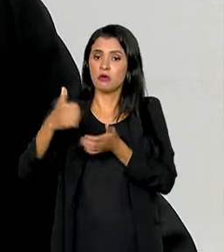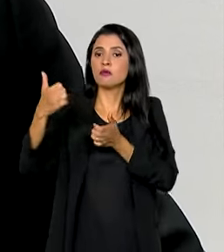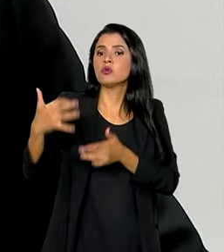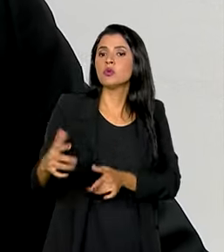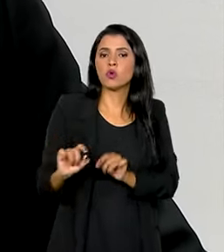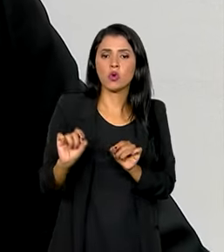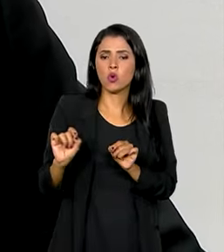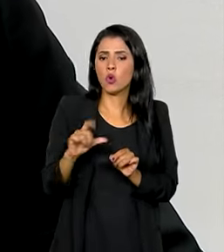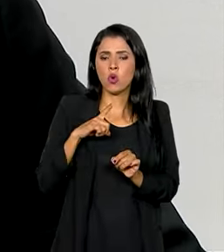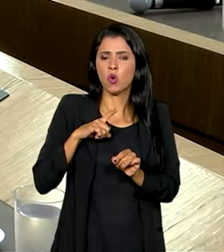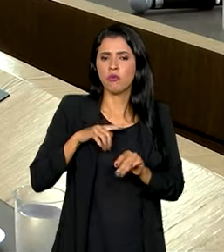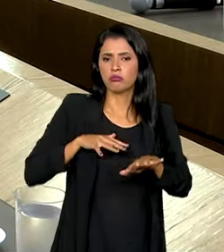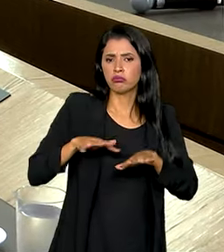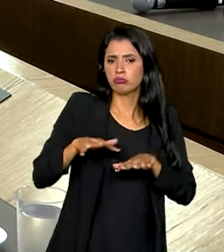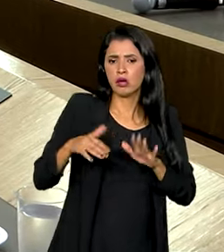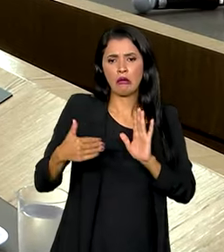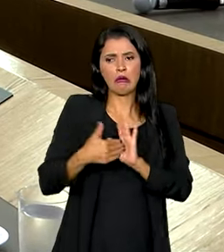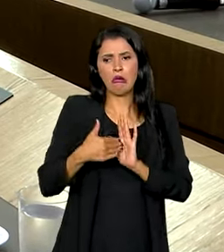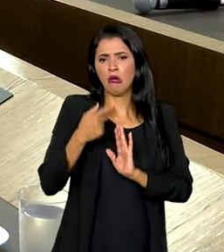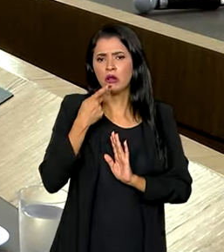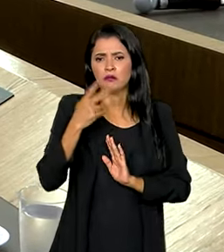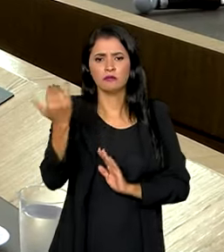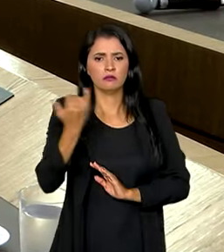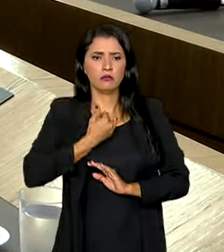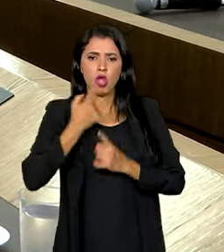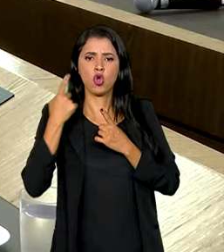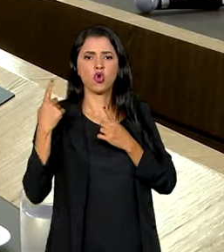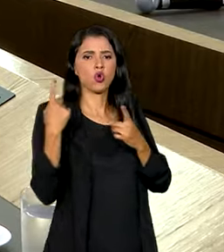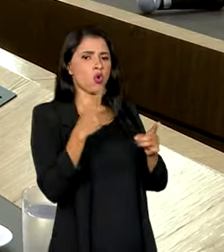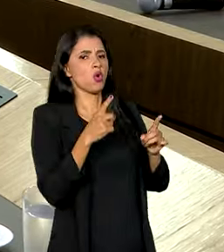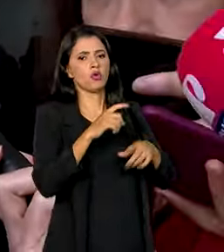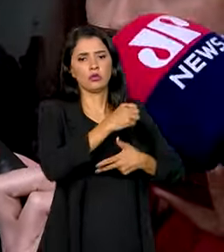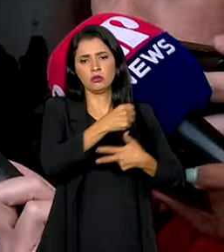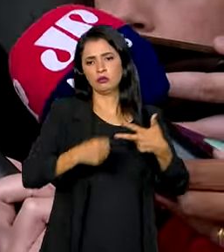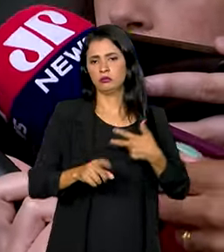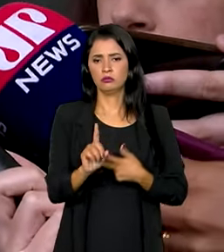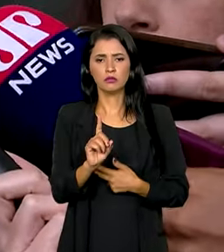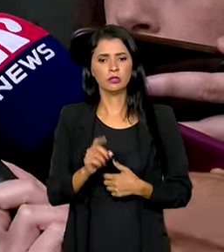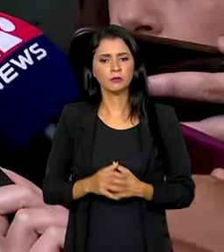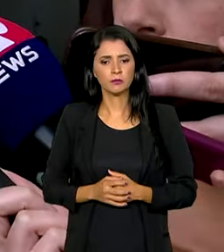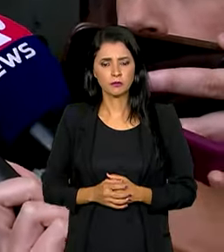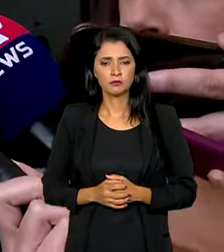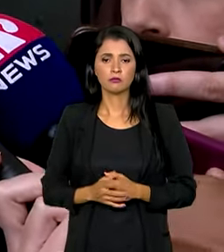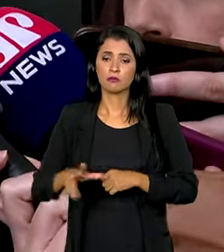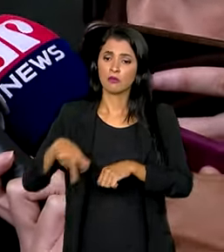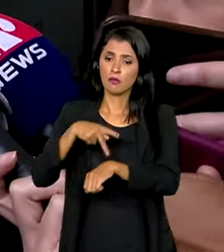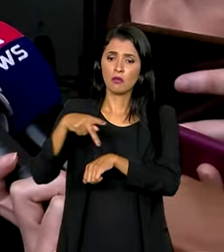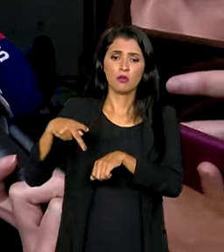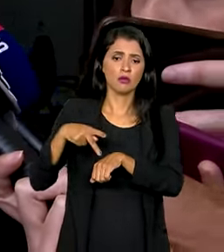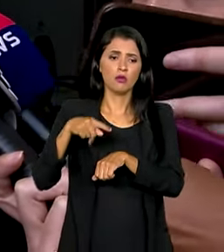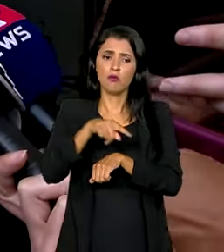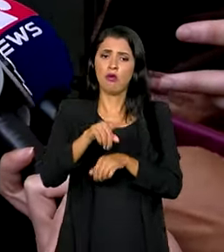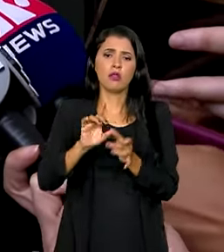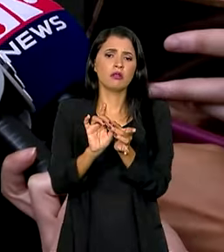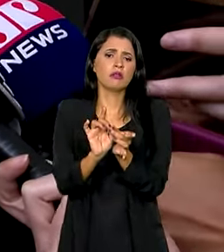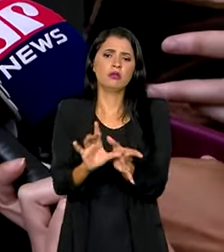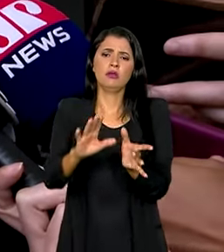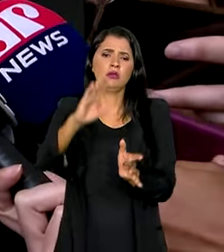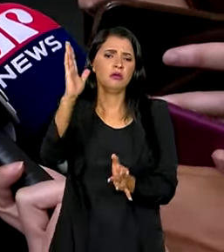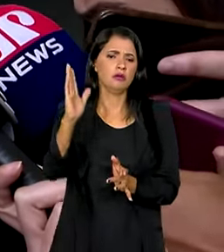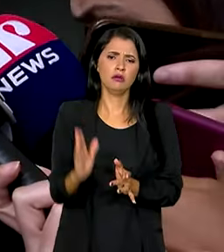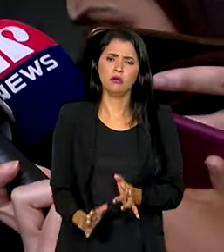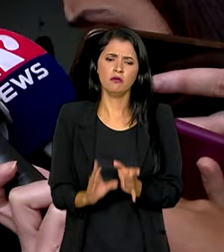há nenhuma movimentação até agora que ameace os três poderes. O Brasil é um país livre, democrático,